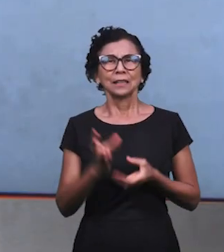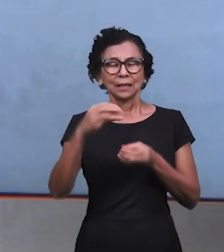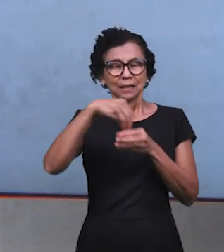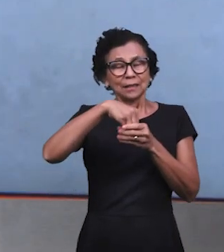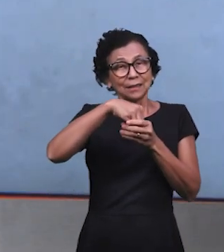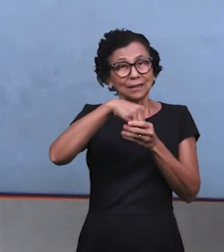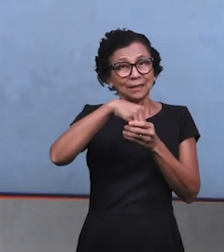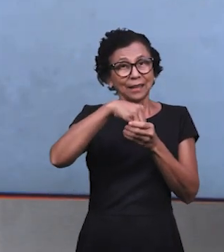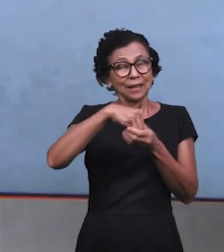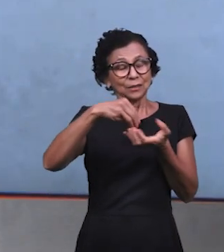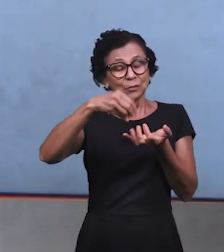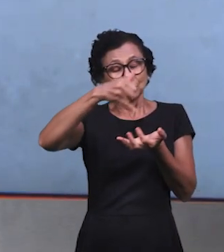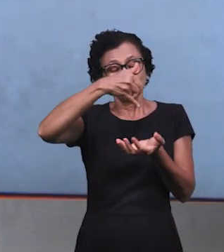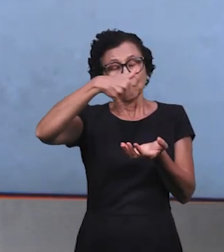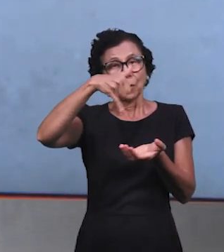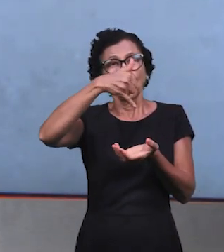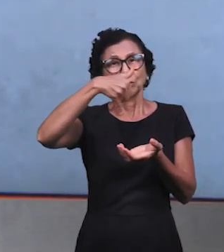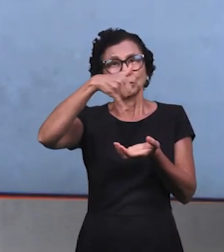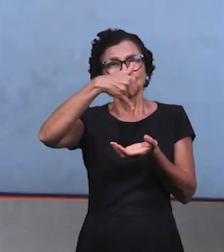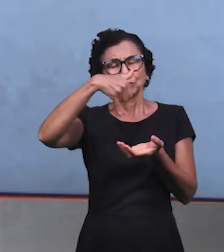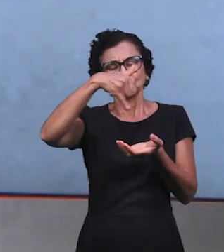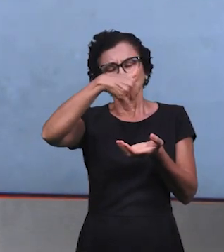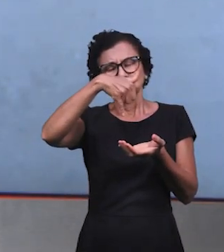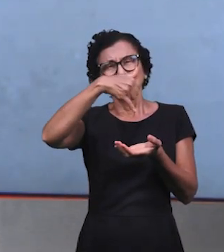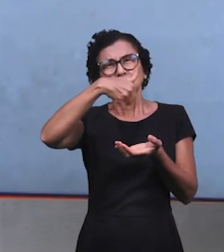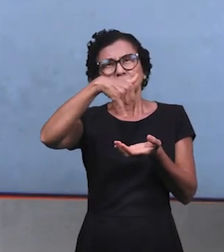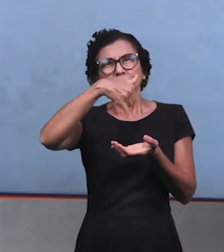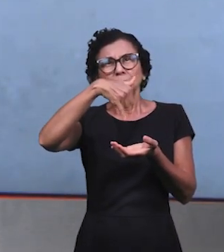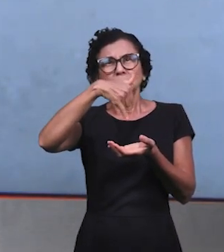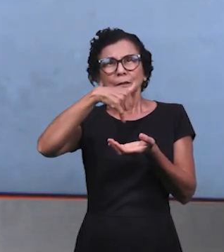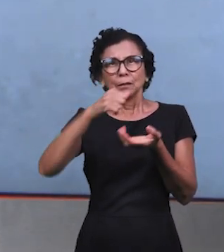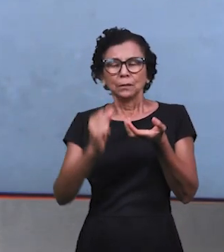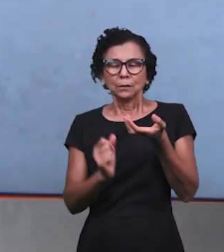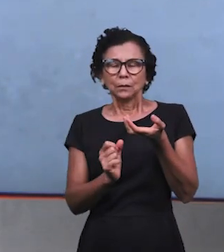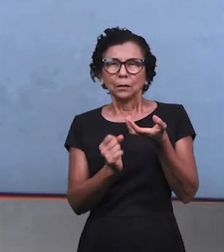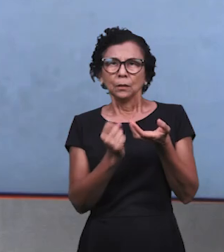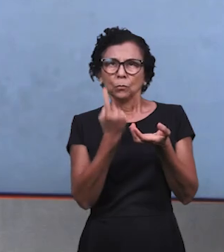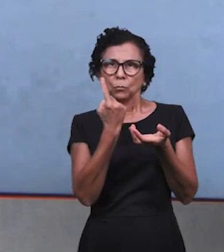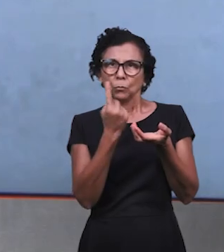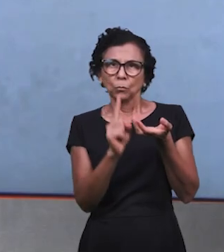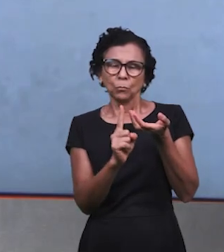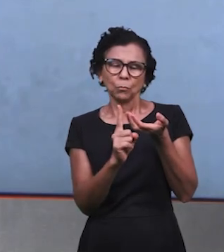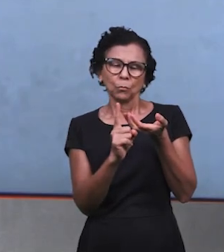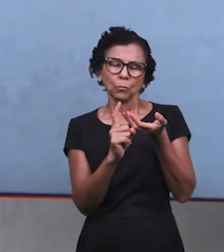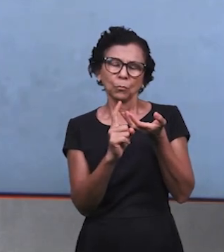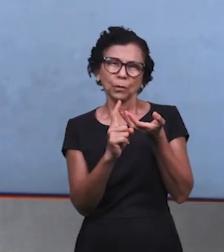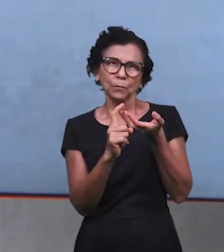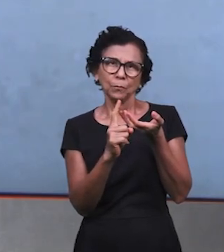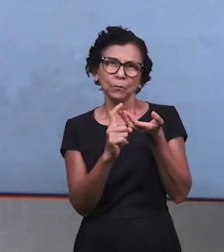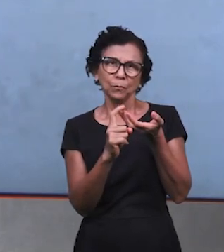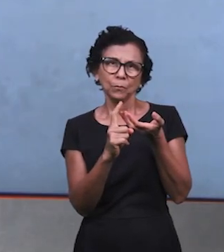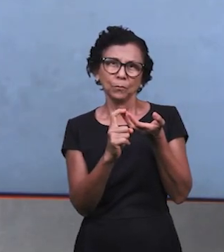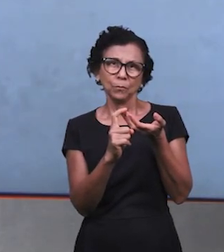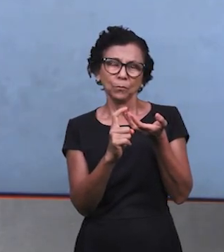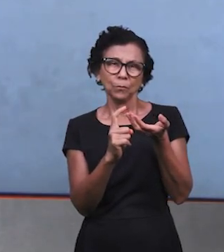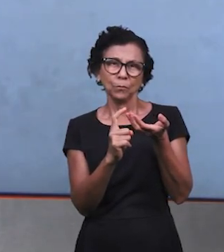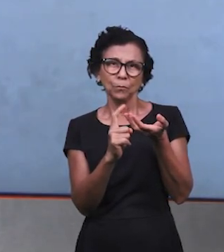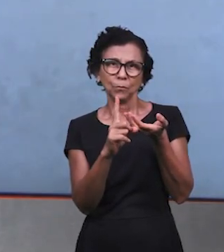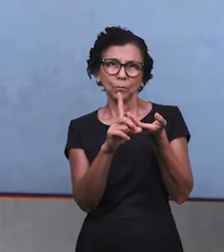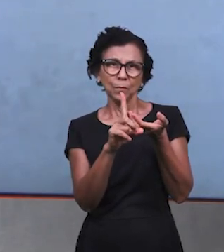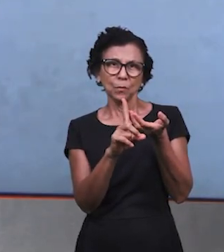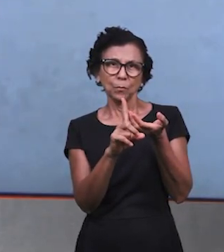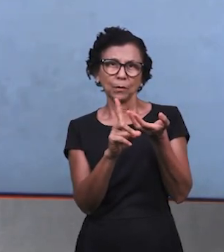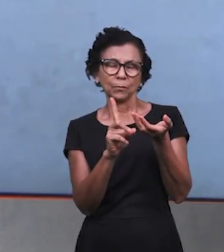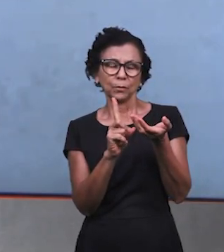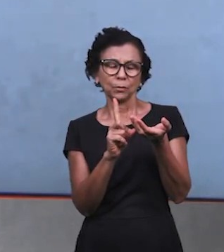dentro a gente tinha o óleo, colocava o óleo aqui. Esse pavio era feito para absorver o óleo e aí